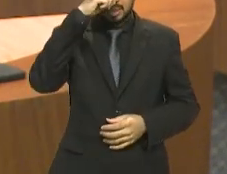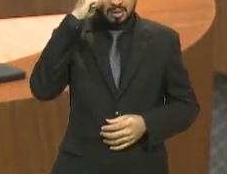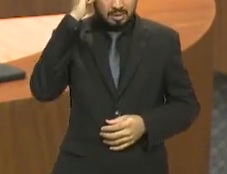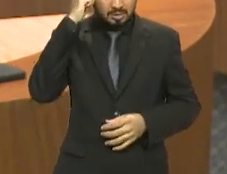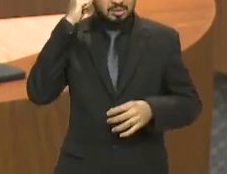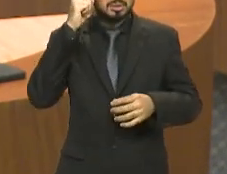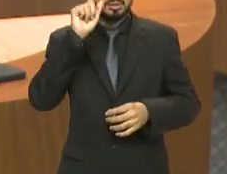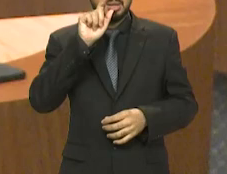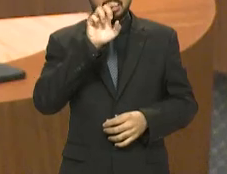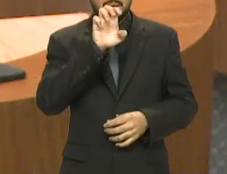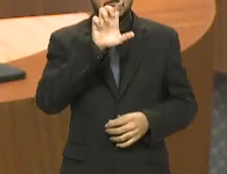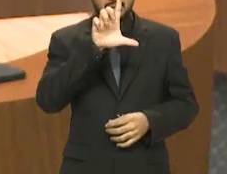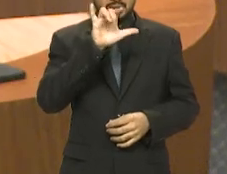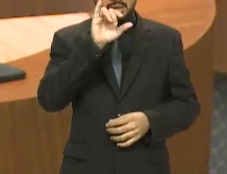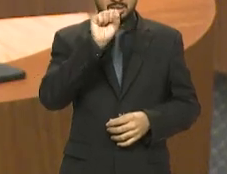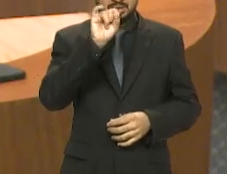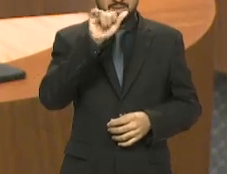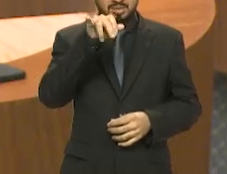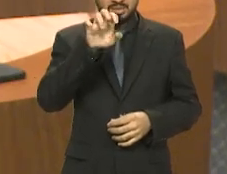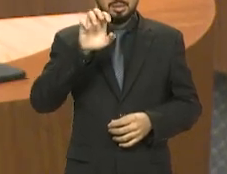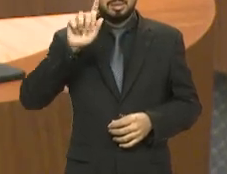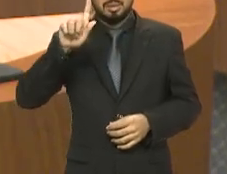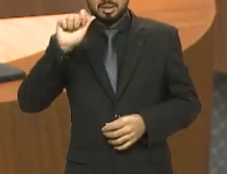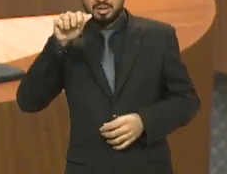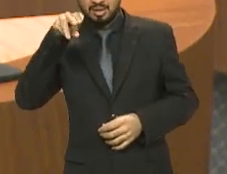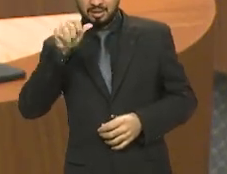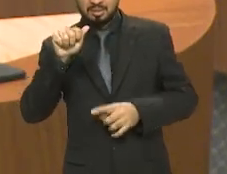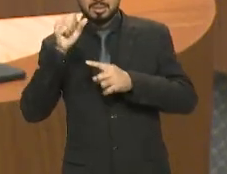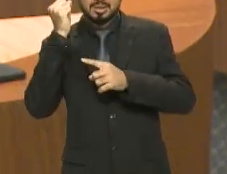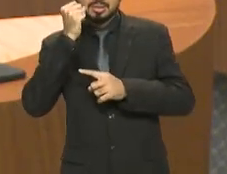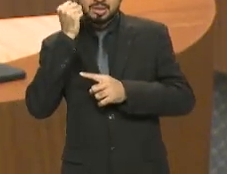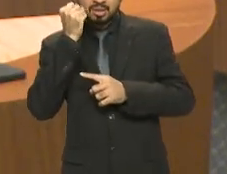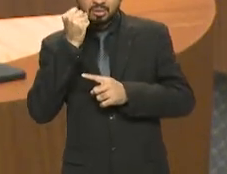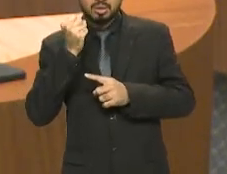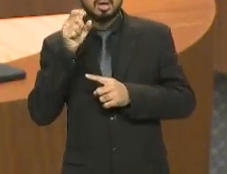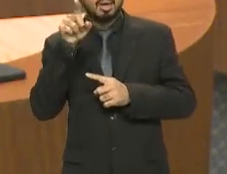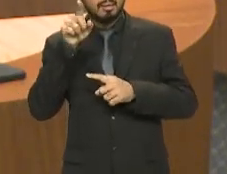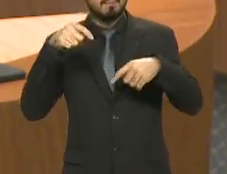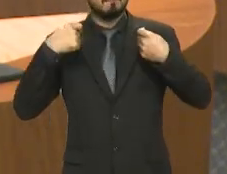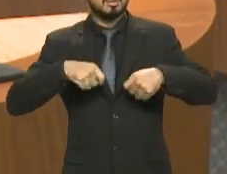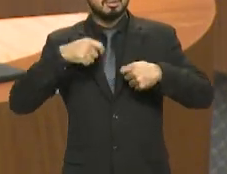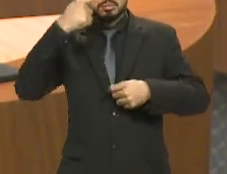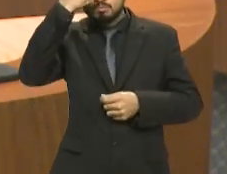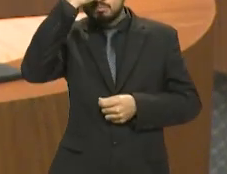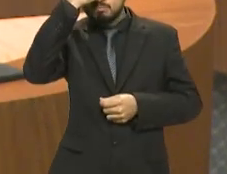Elisiane Gama, senadora, precisa ser instrumento de união, de reunião,